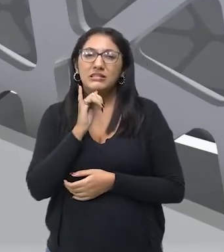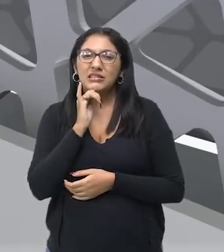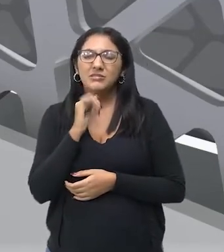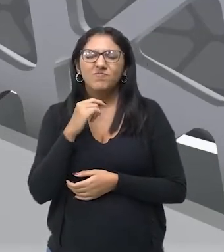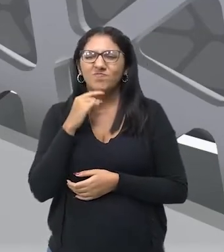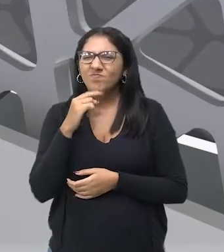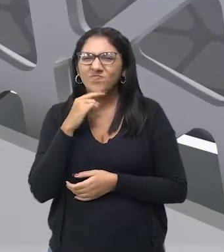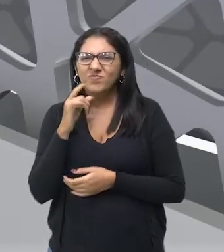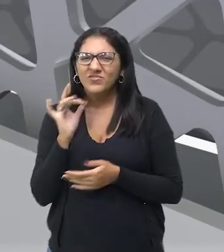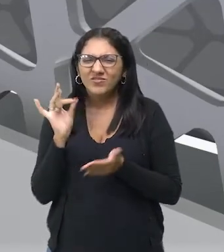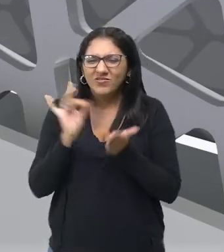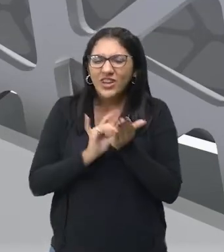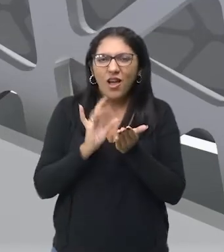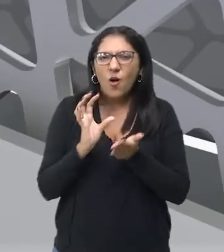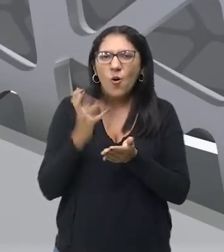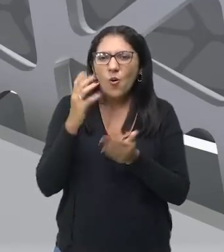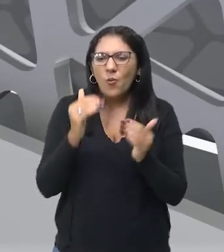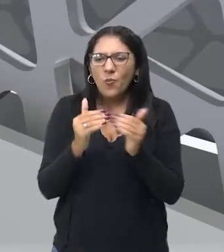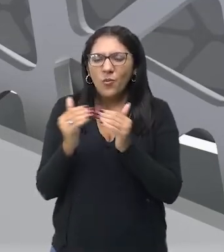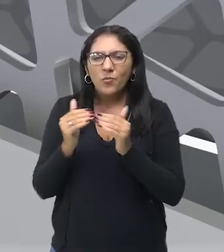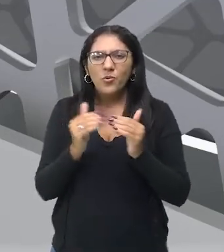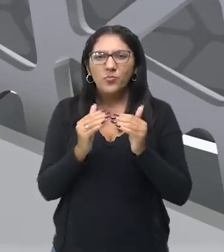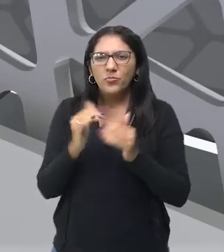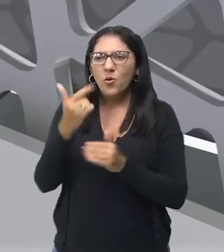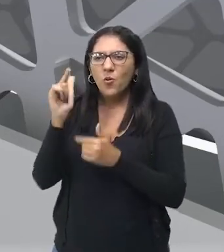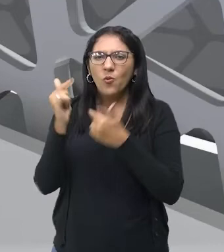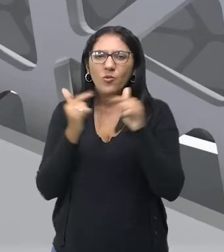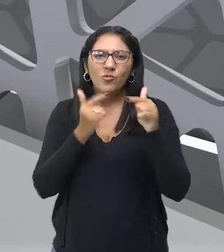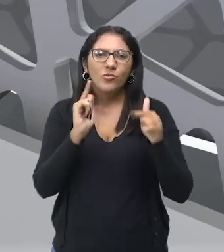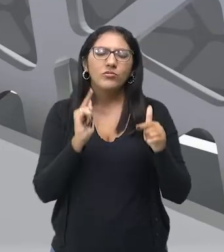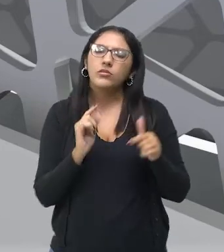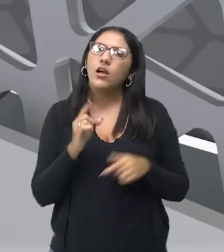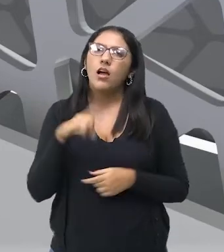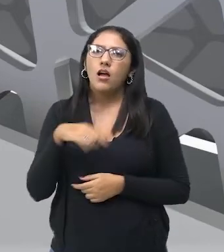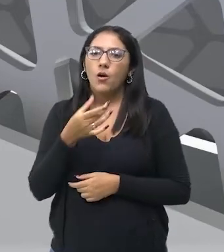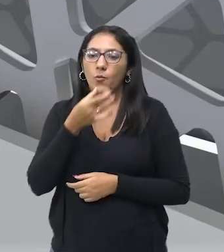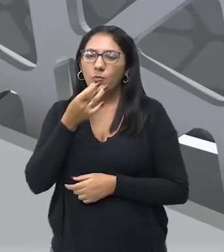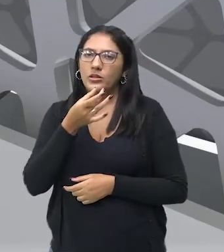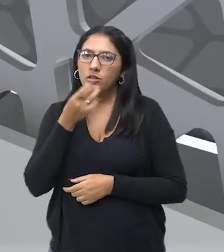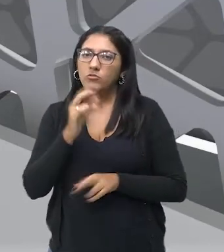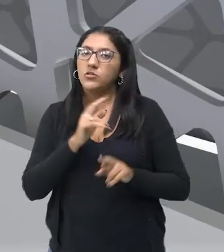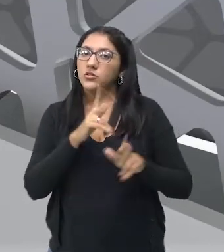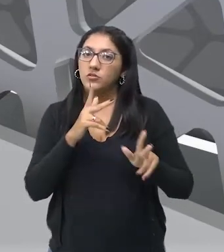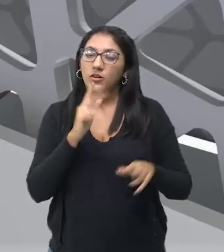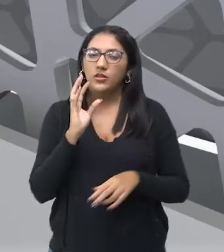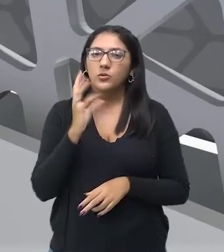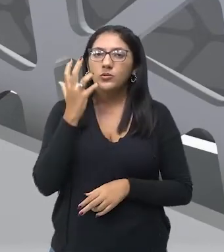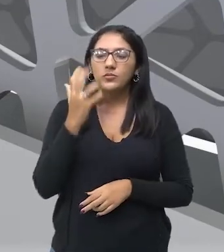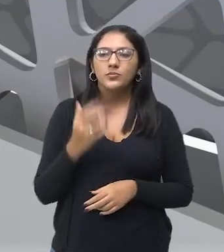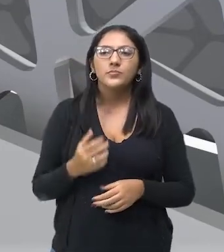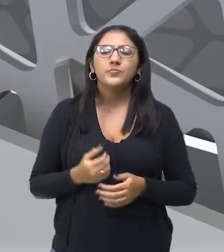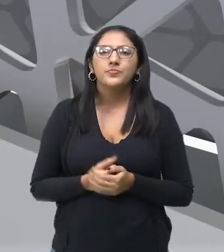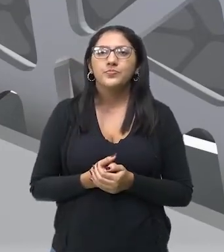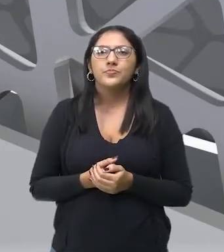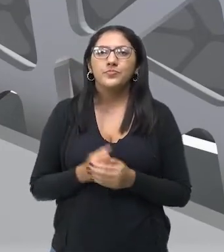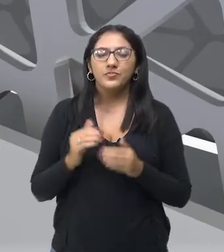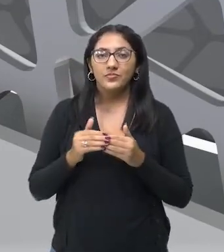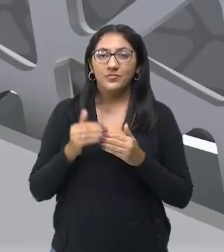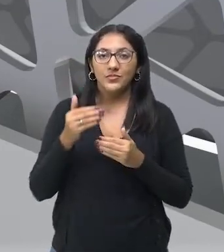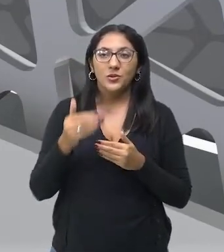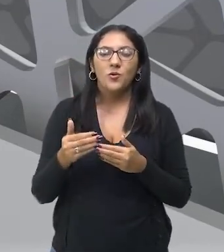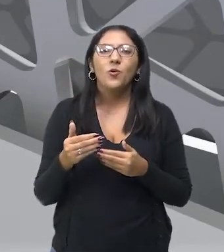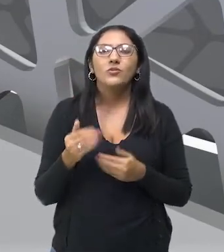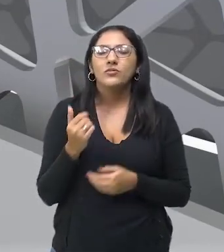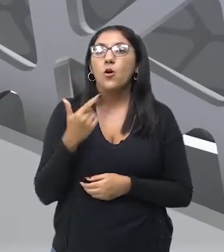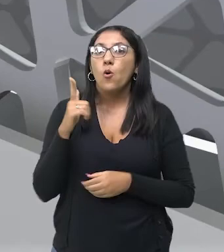ser comprovado de maneira efetiva por outra pessoa, então aí passa para o campo da opinião. Ok, pessoal? Vamos adiante, a gente